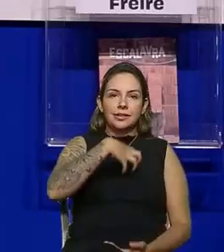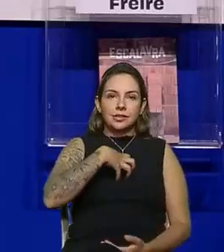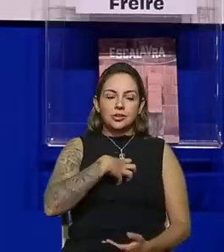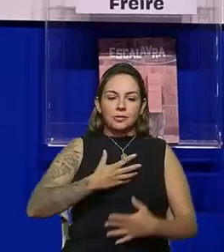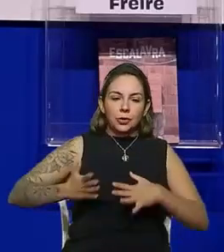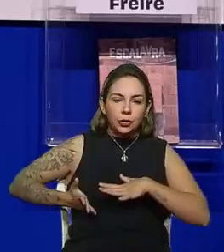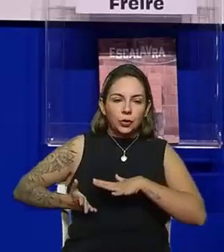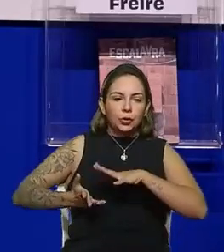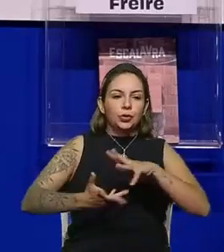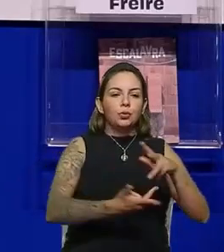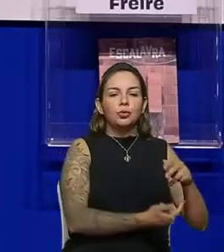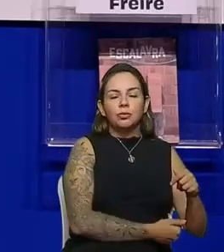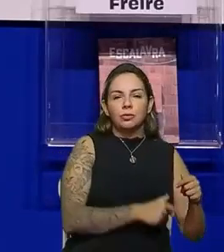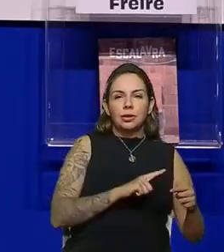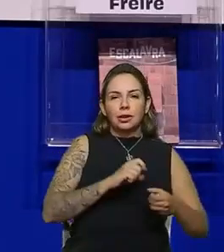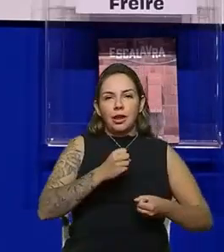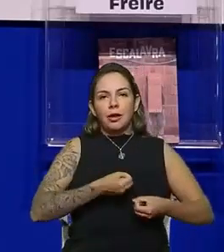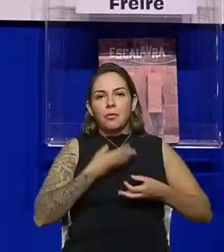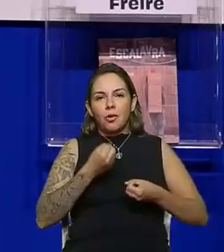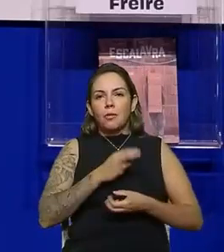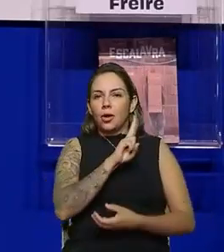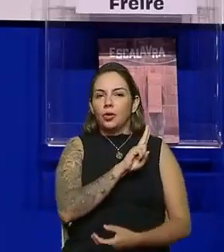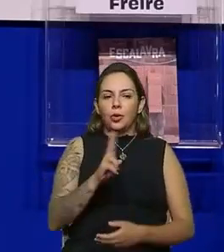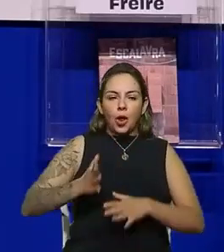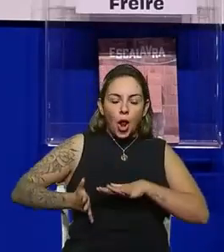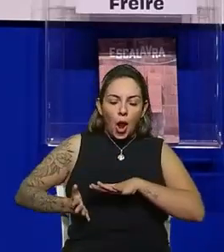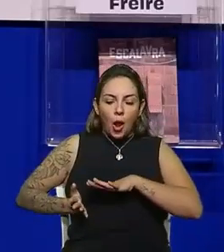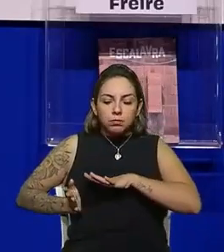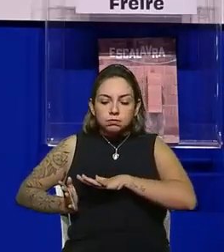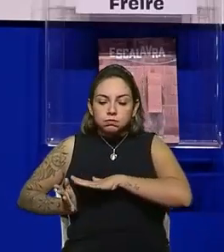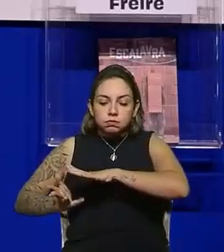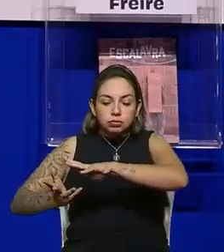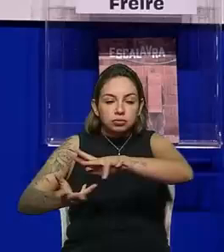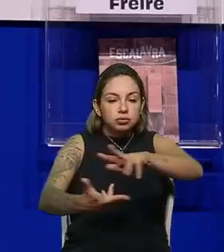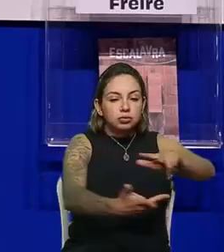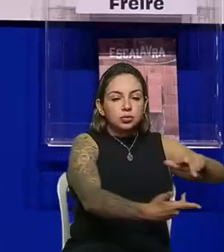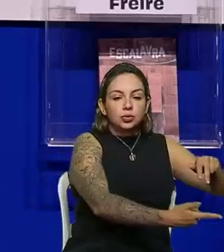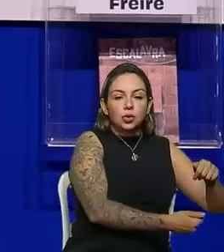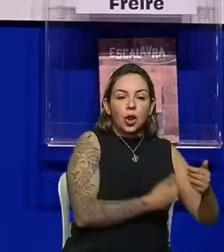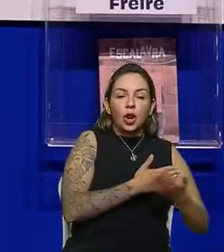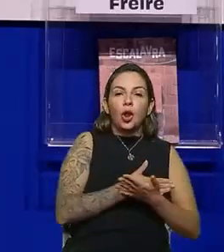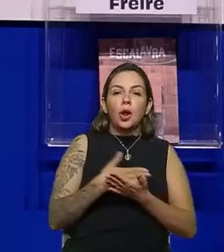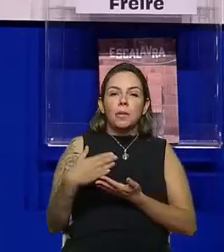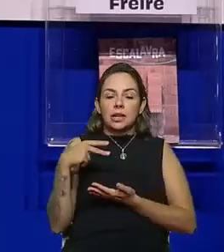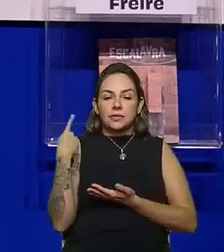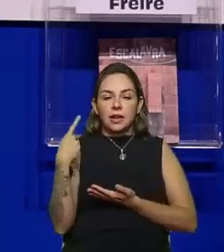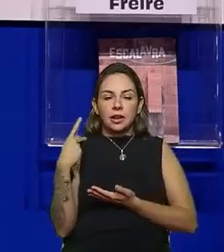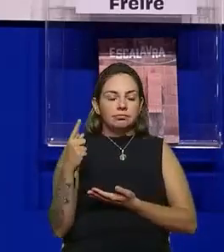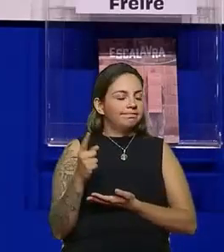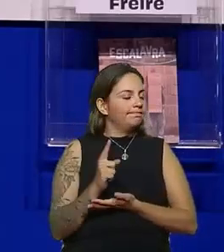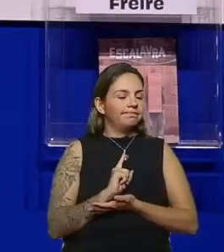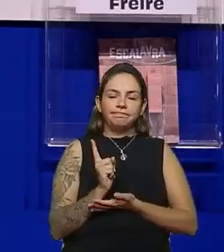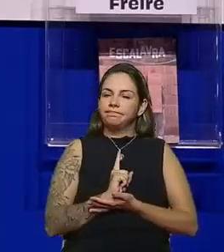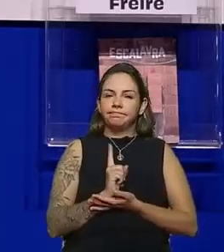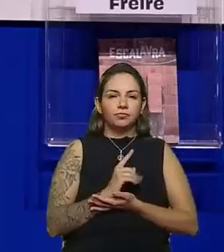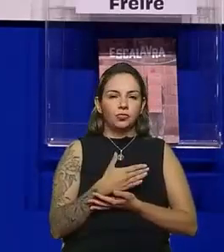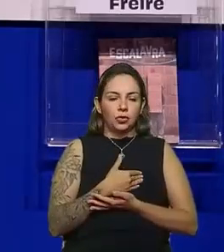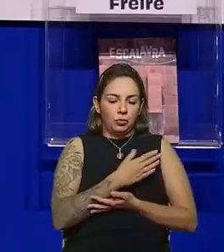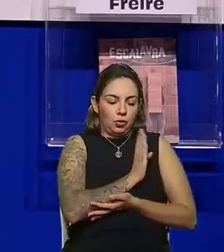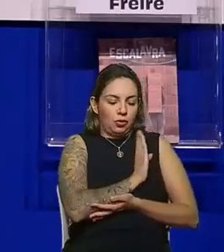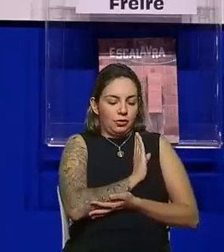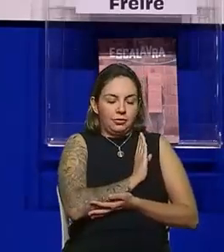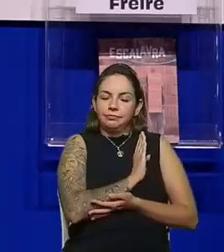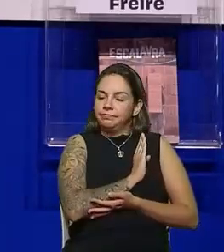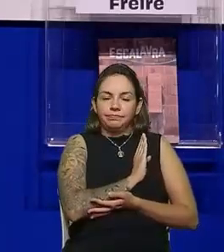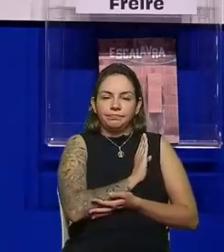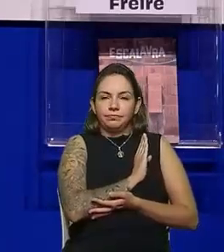do Mundo, onde há um poema chamado Mundo Grande, em que ele começa dizendo: não, meu coração